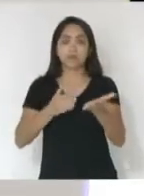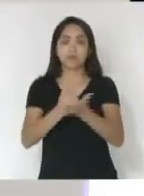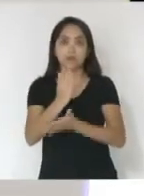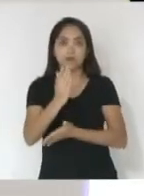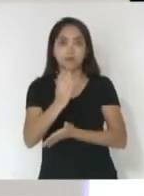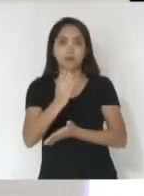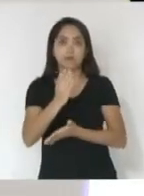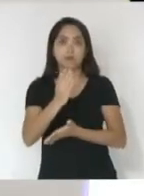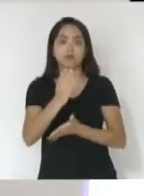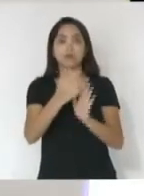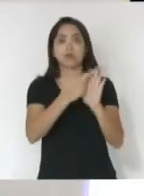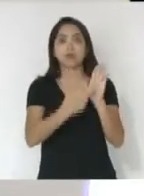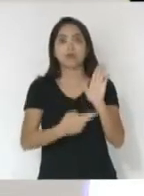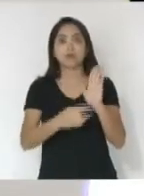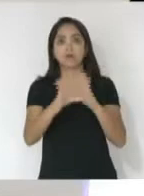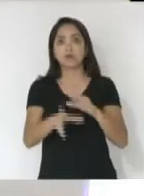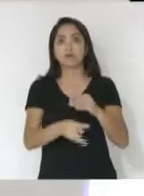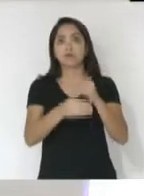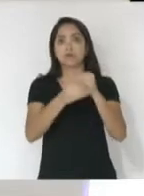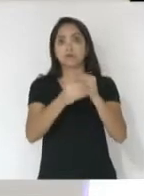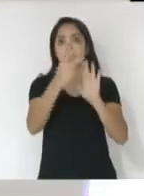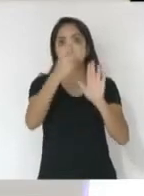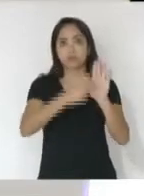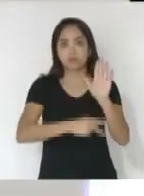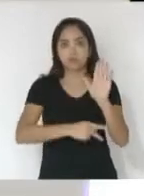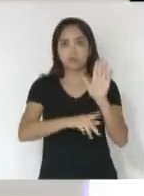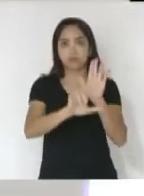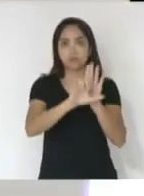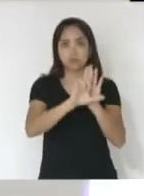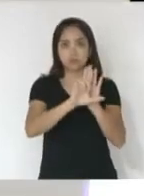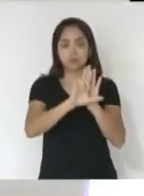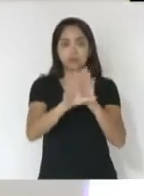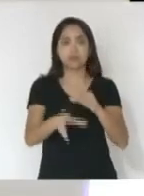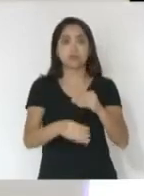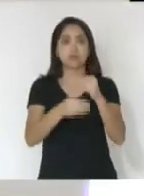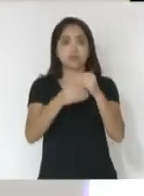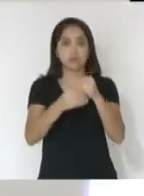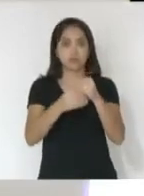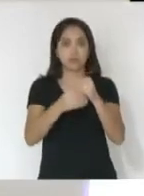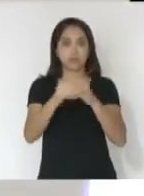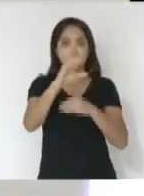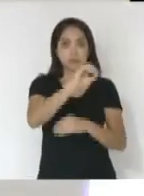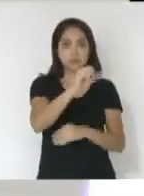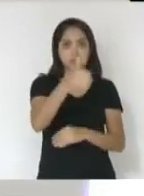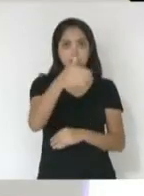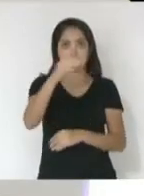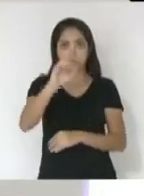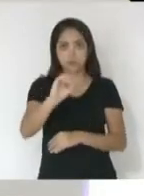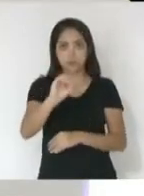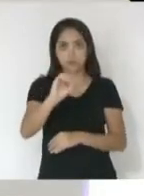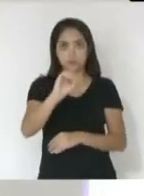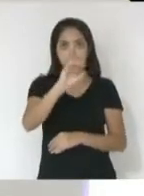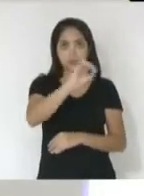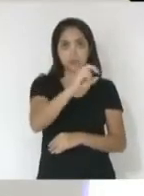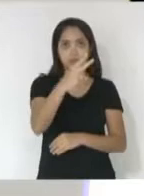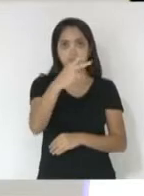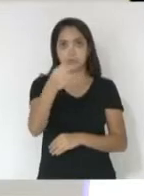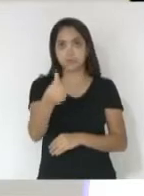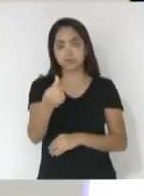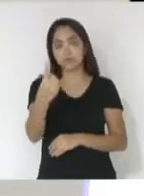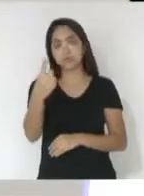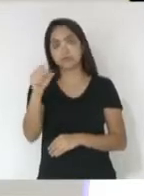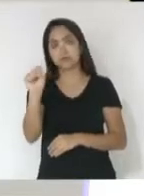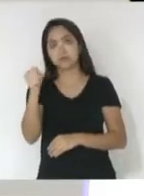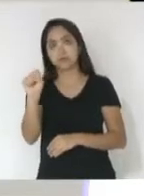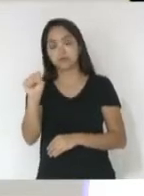as redações finais aradas aos projetos de lei complementar 010 e